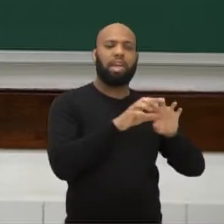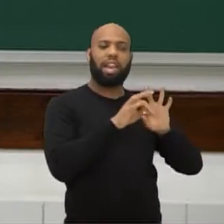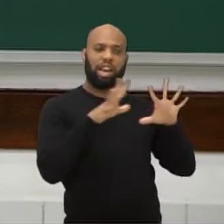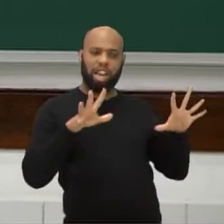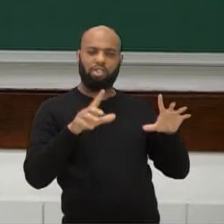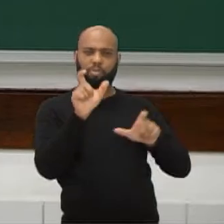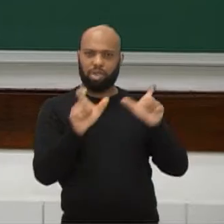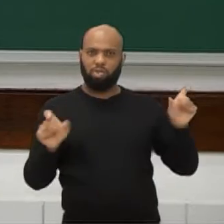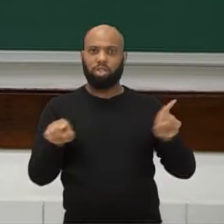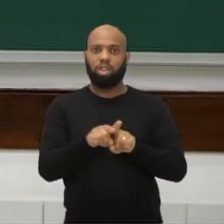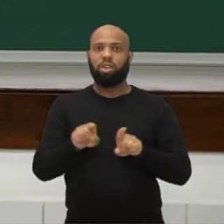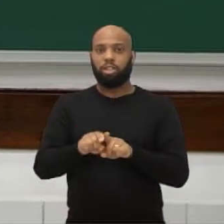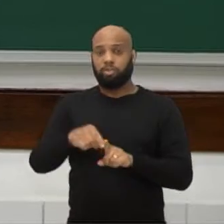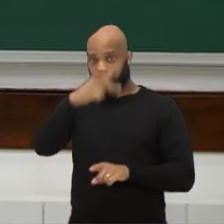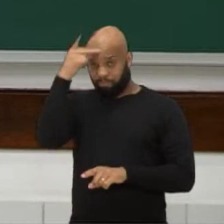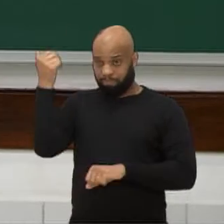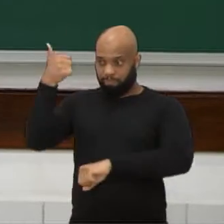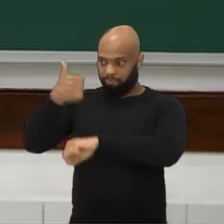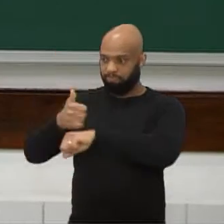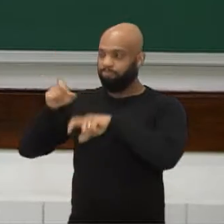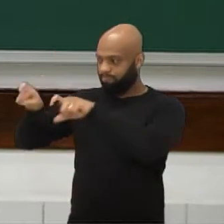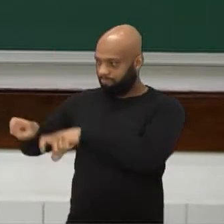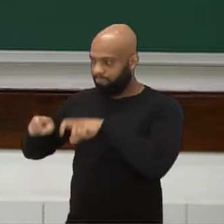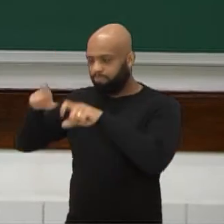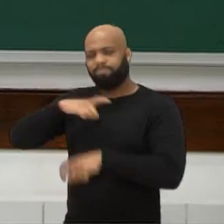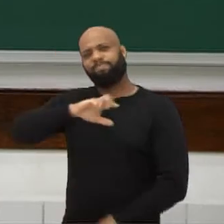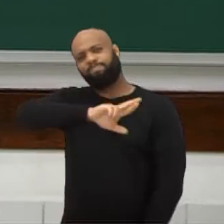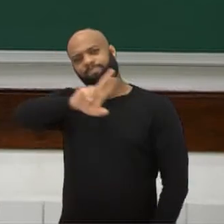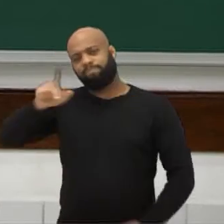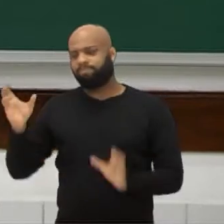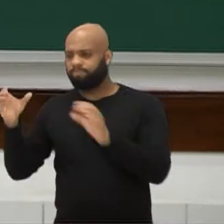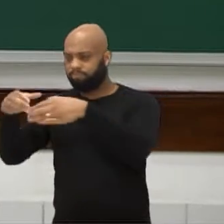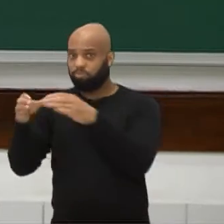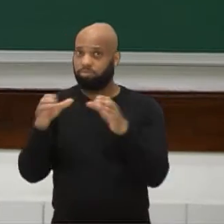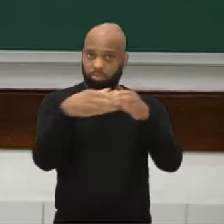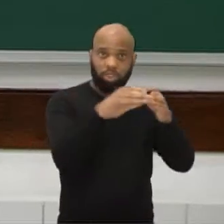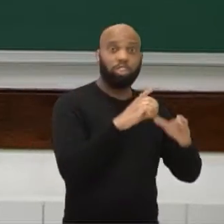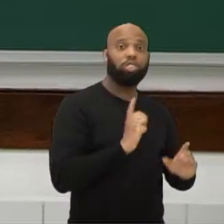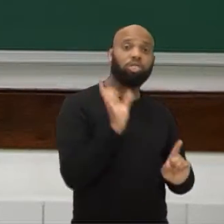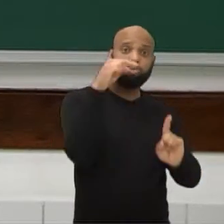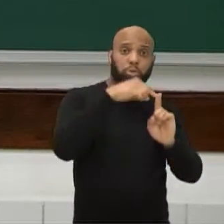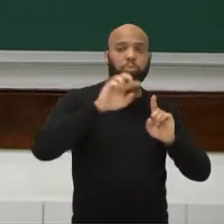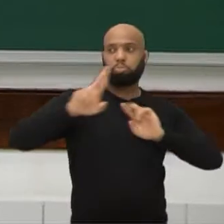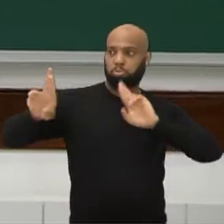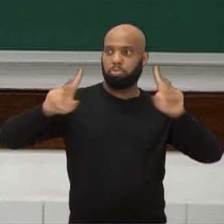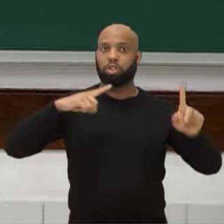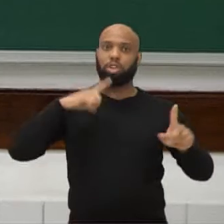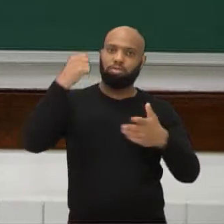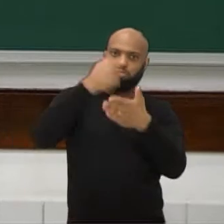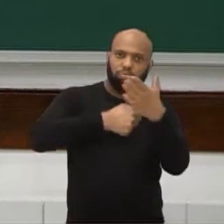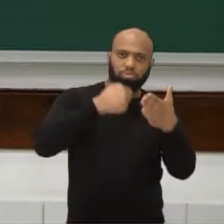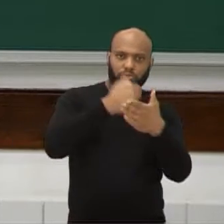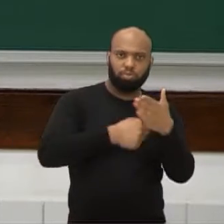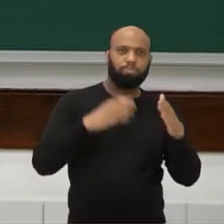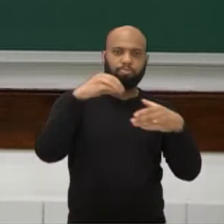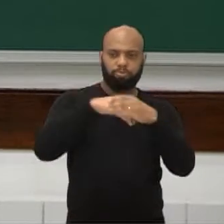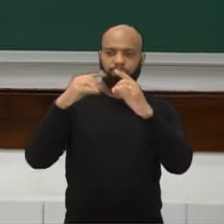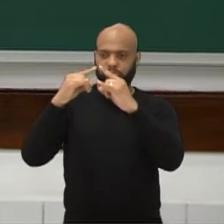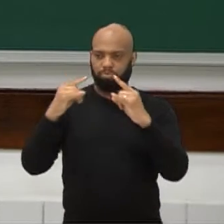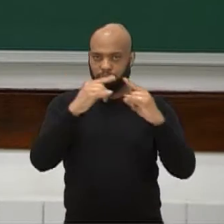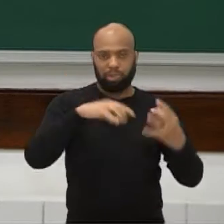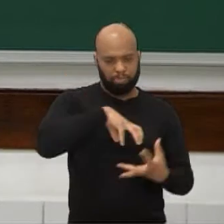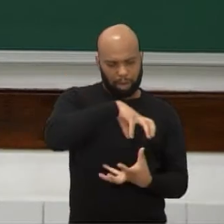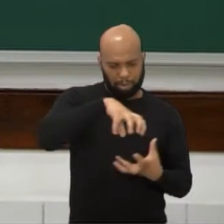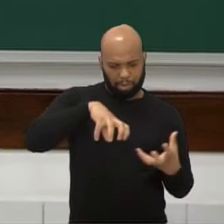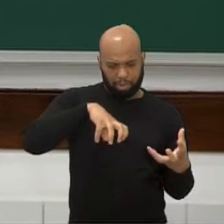buscavam melhores condições de vida, enfim, vários grupos sociais com objetivos diferentes lutaram na cabanagem. Vamos